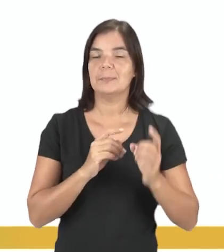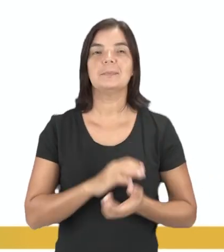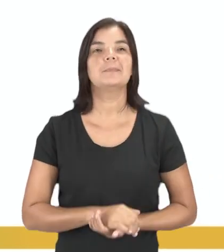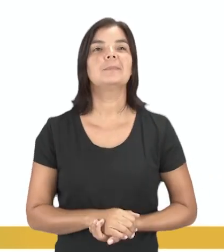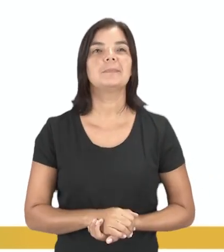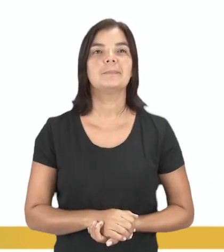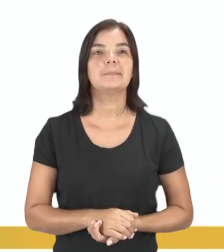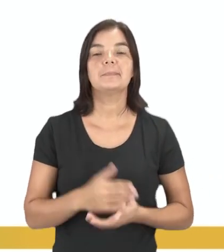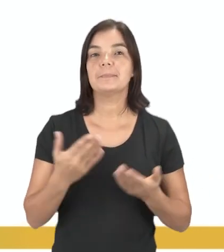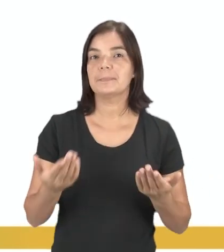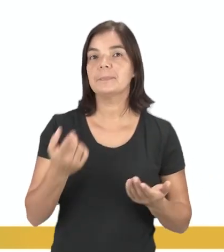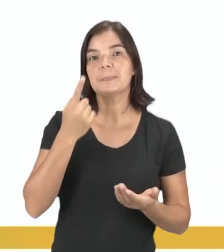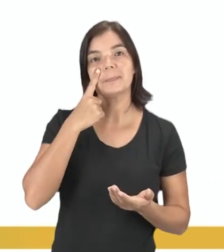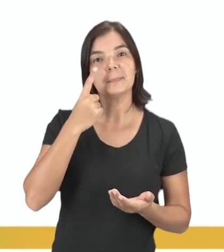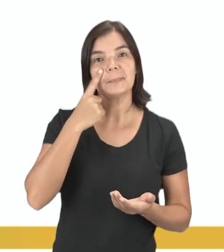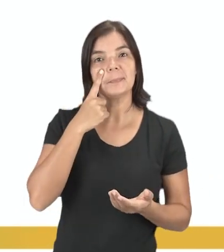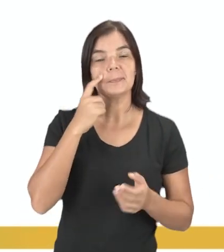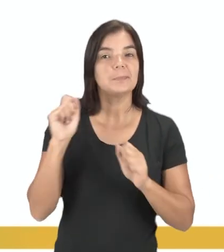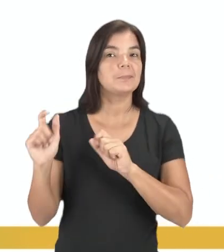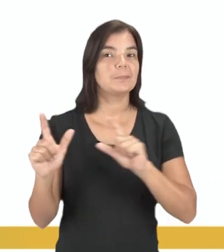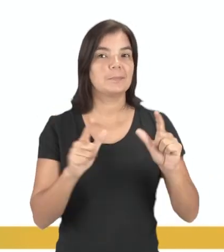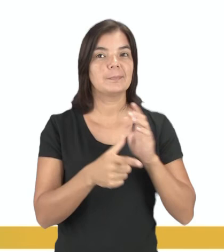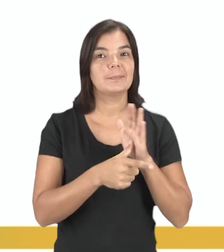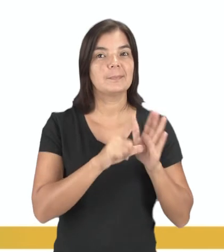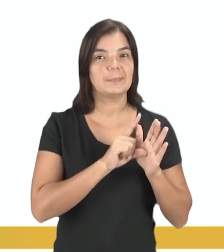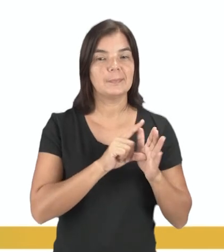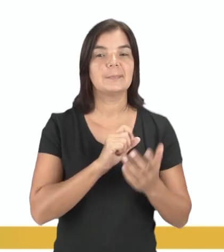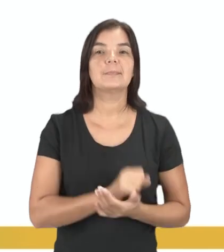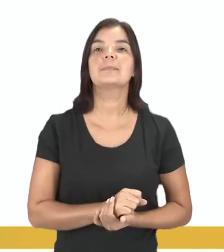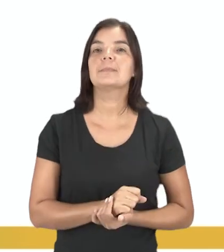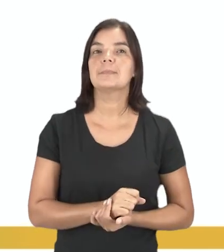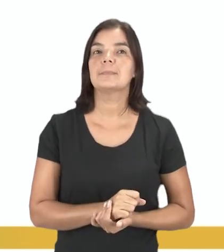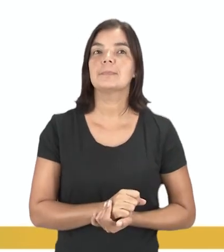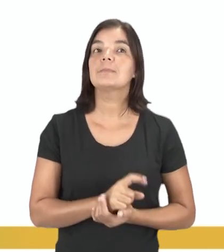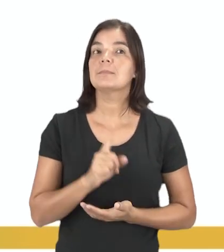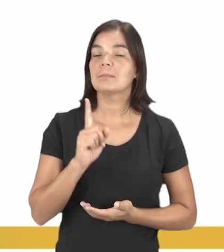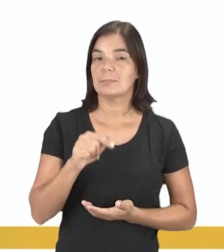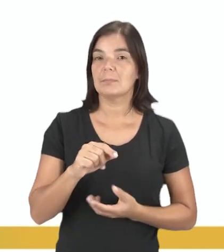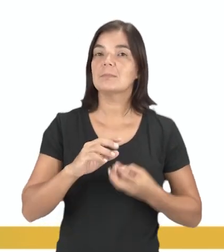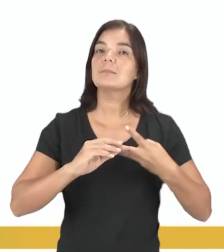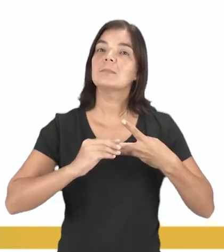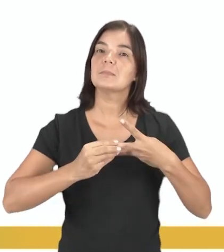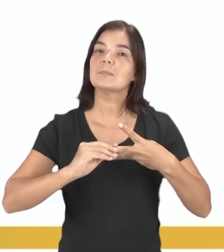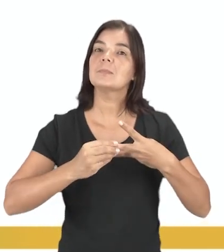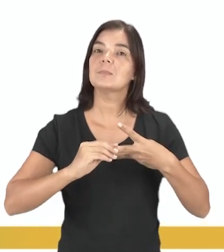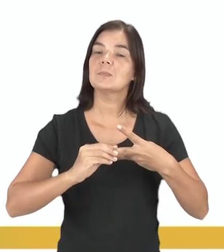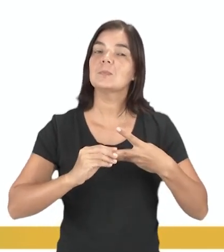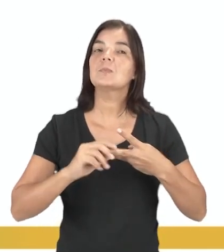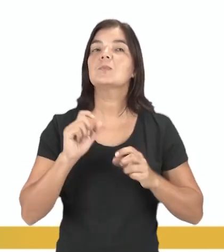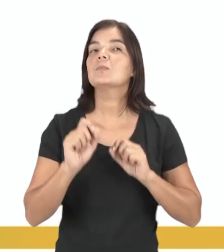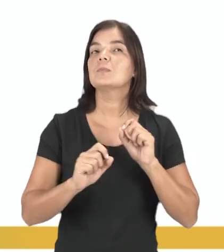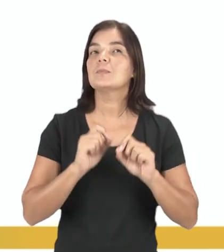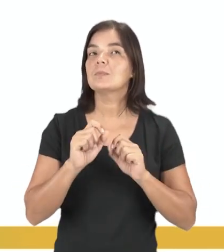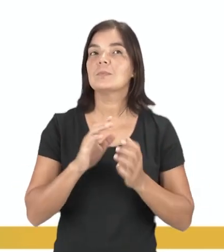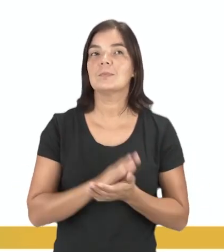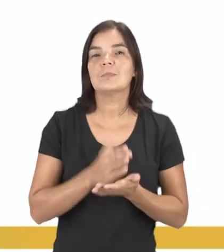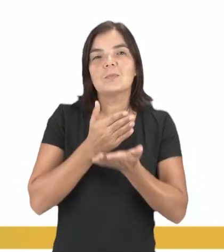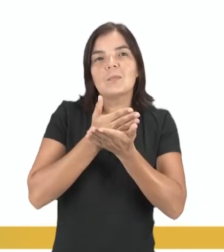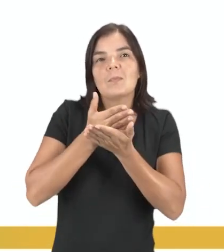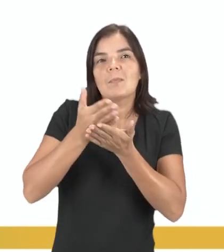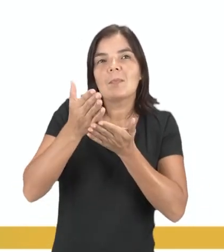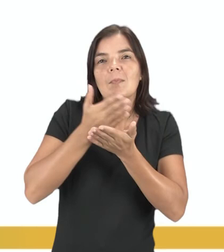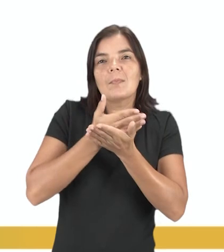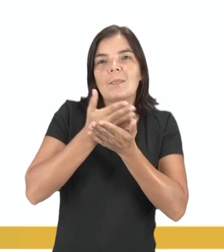Então, como vimos nos slides anteriores, essas células estão no